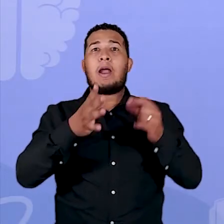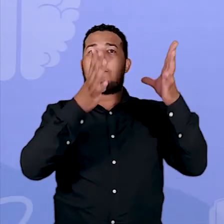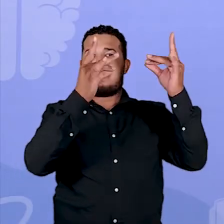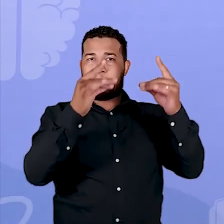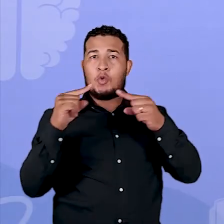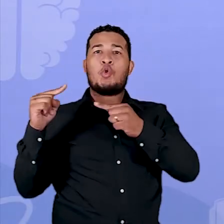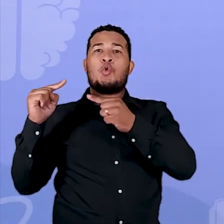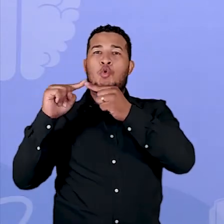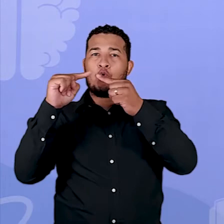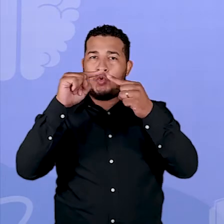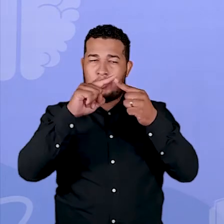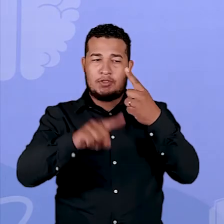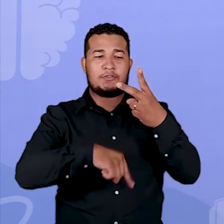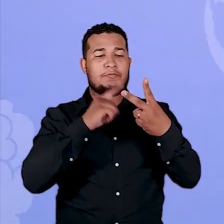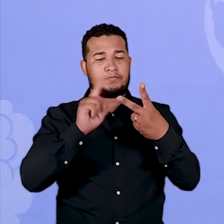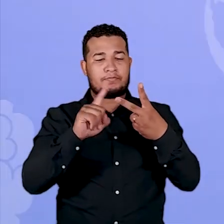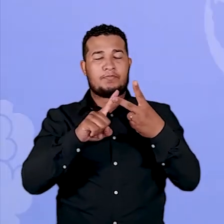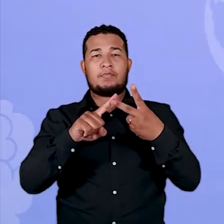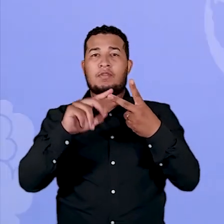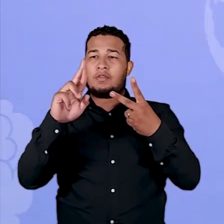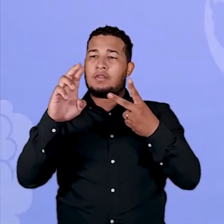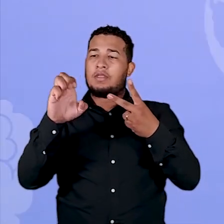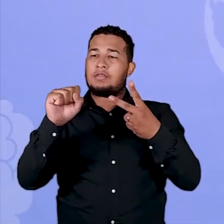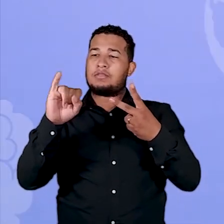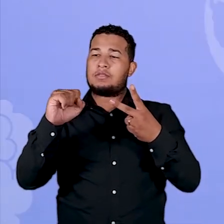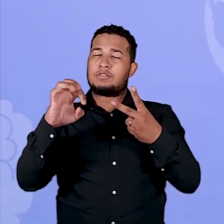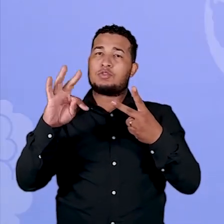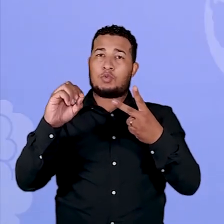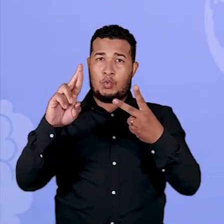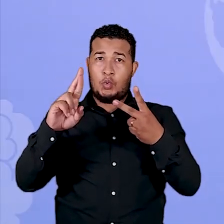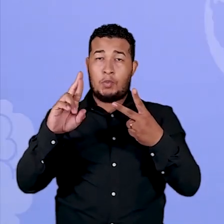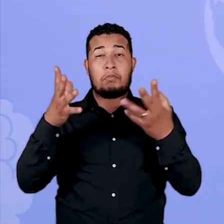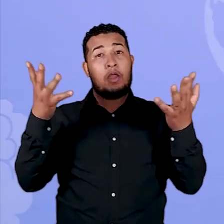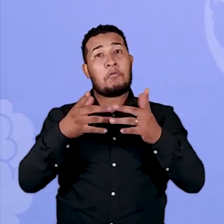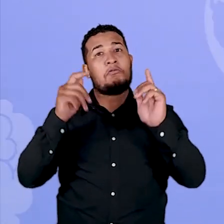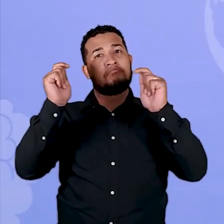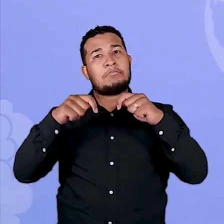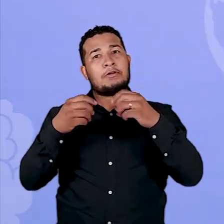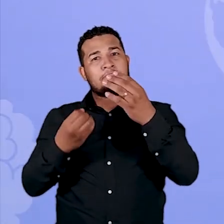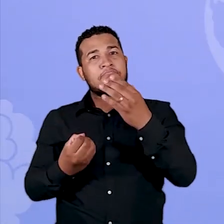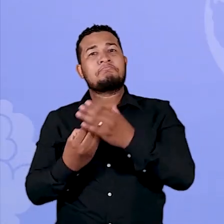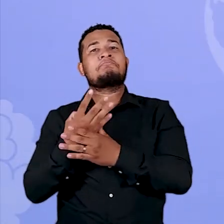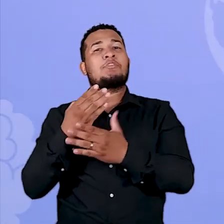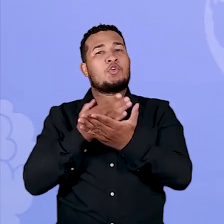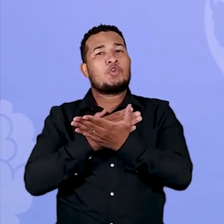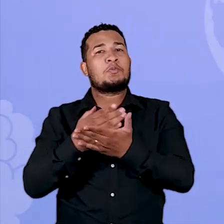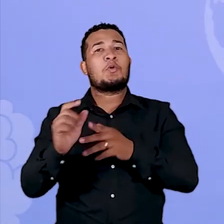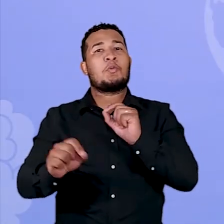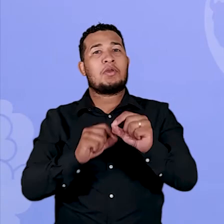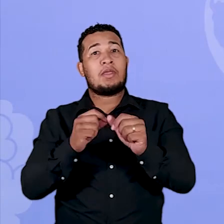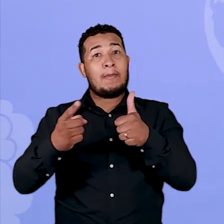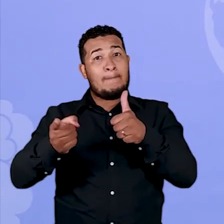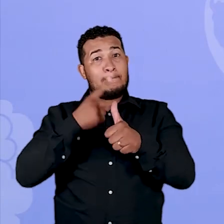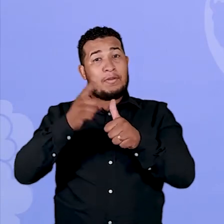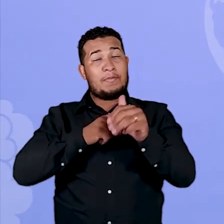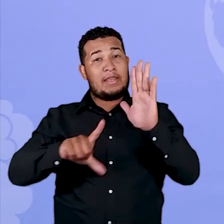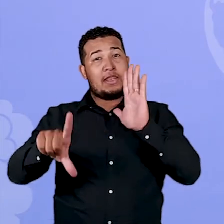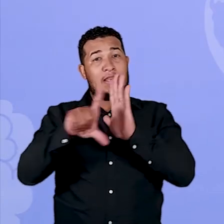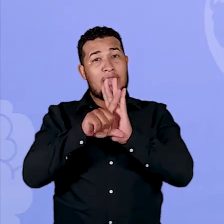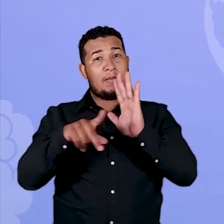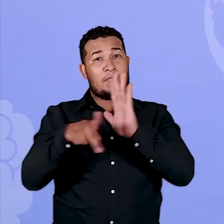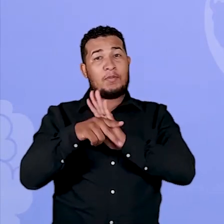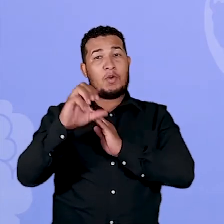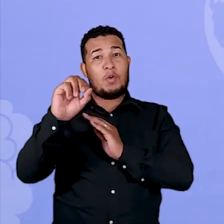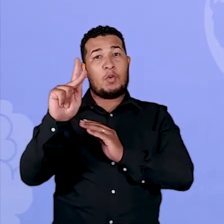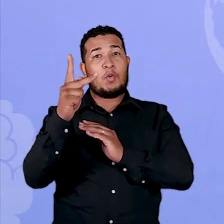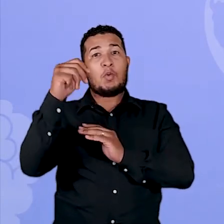gente já definiu o que é corrente elétrica, já definiu o que é um resistor, a gente consegue agora entrar, então, na chamada primeira lei